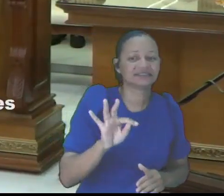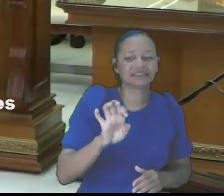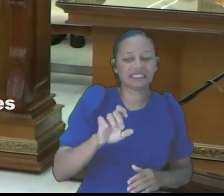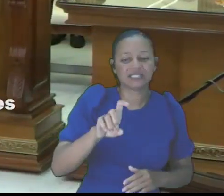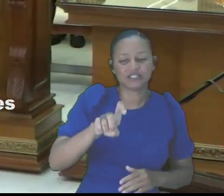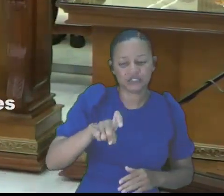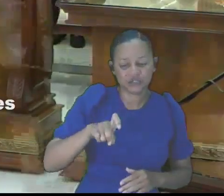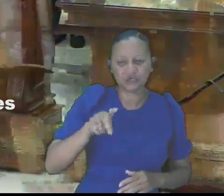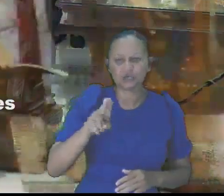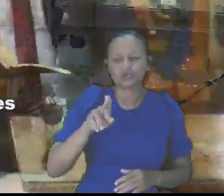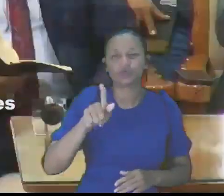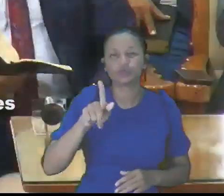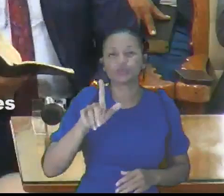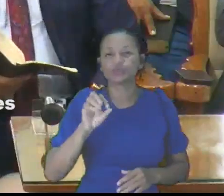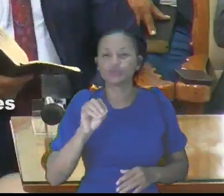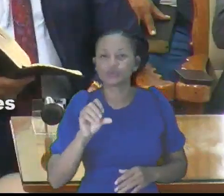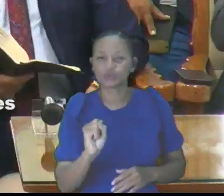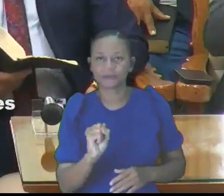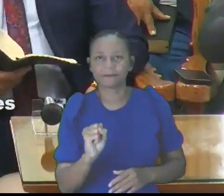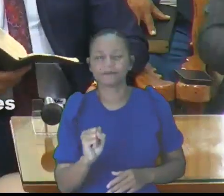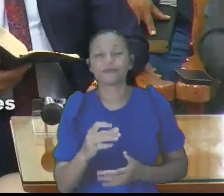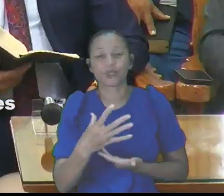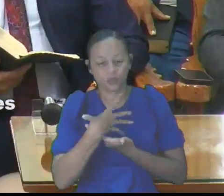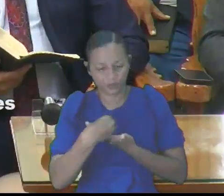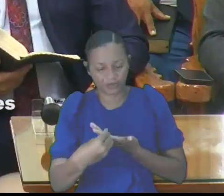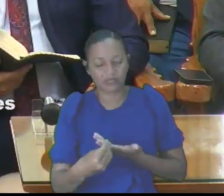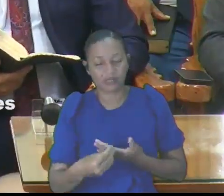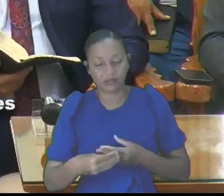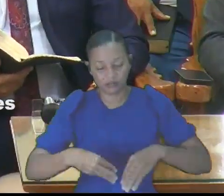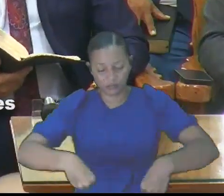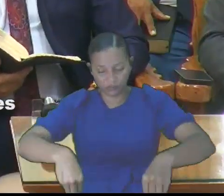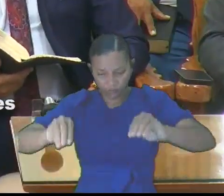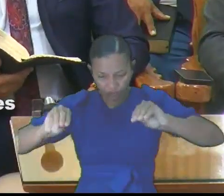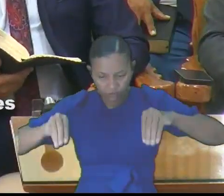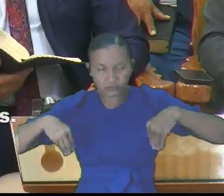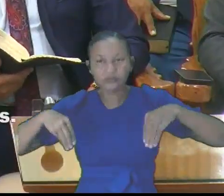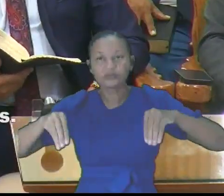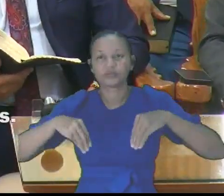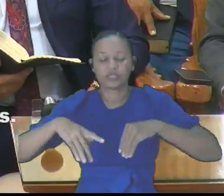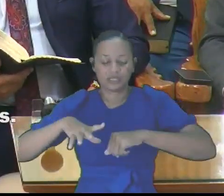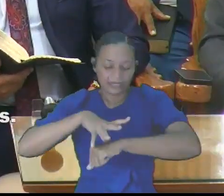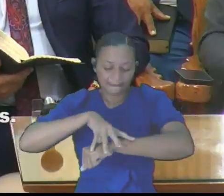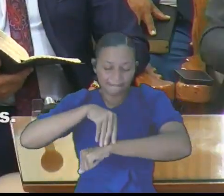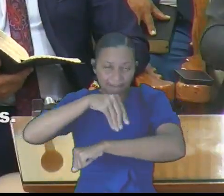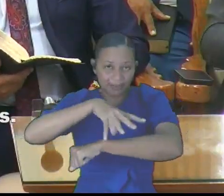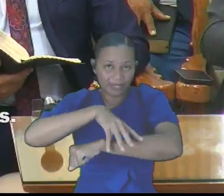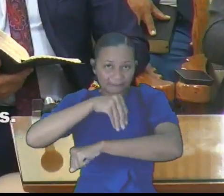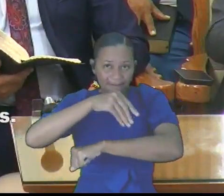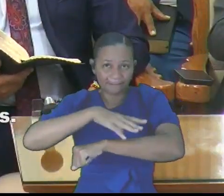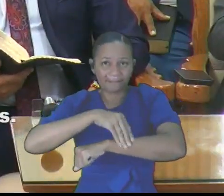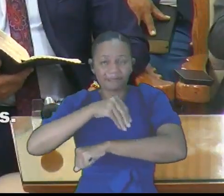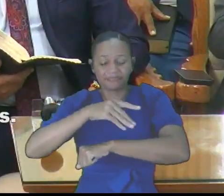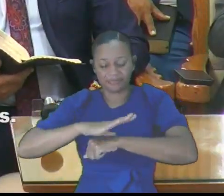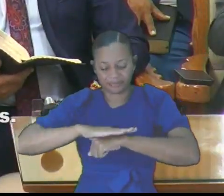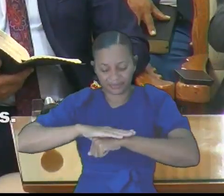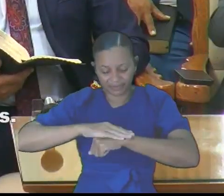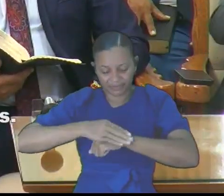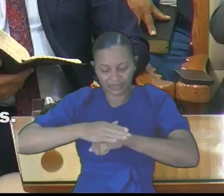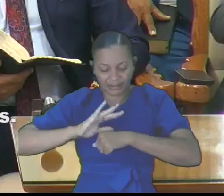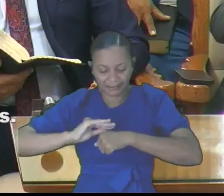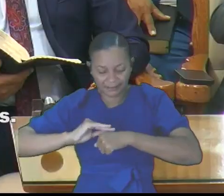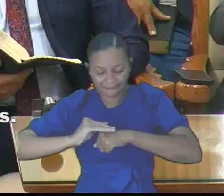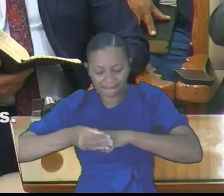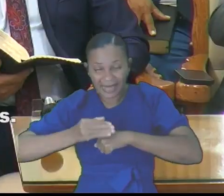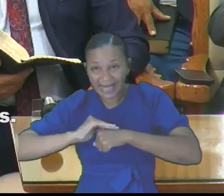bem. Diga comigo, coberta De peles,